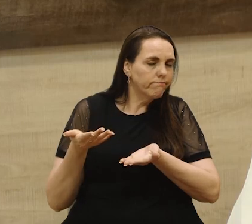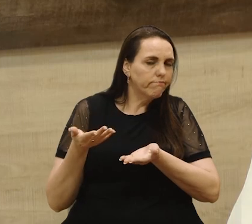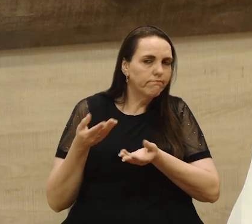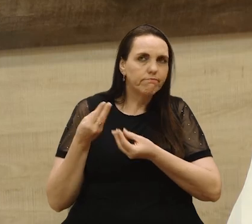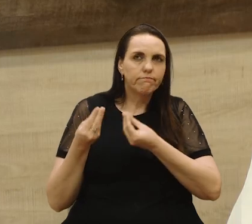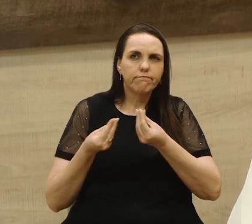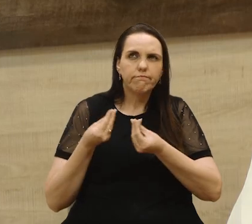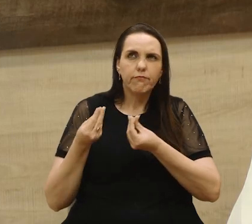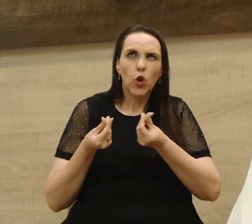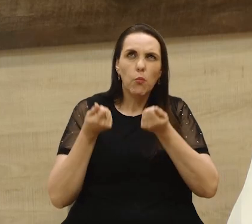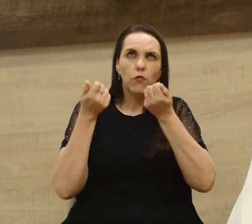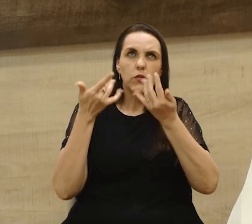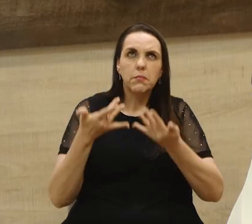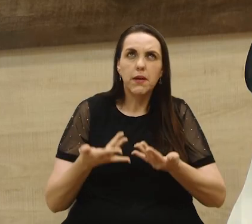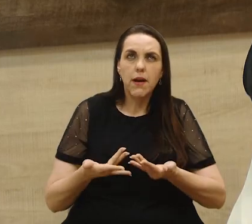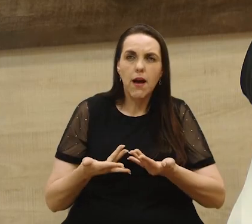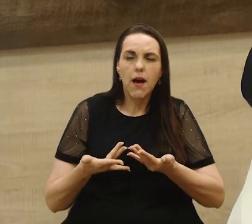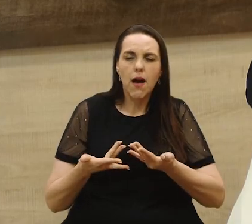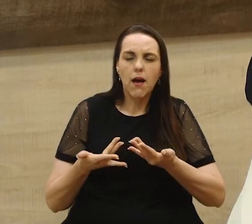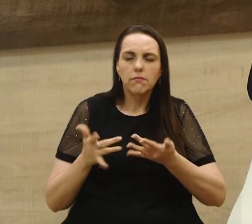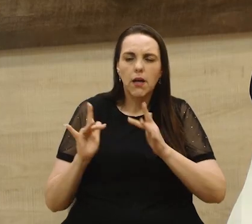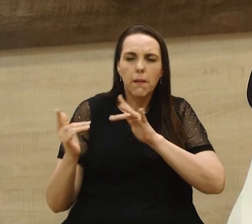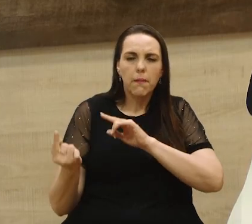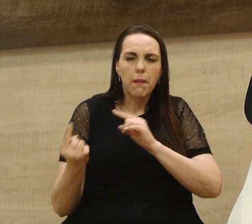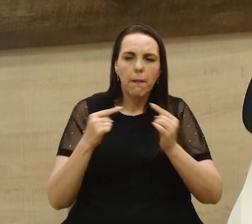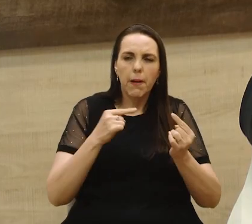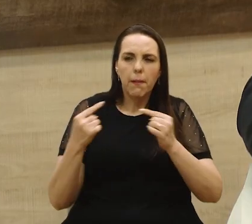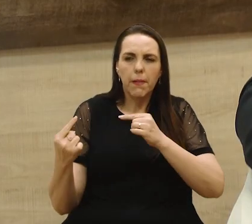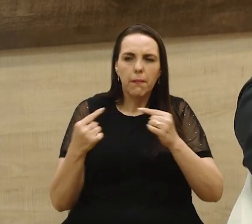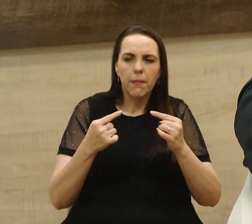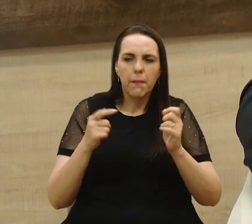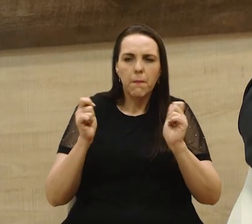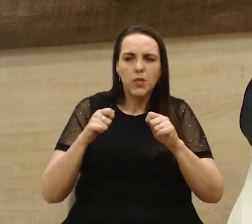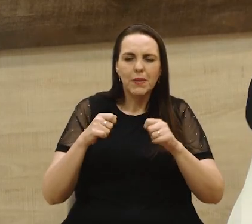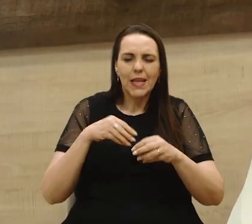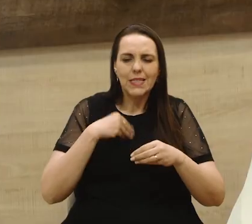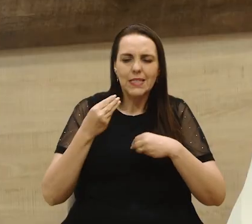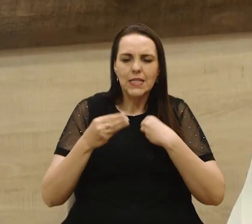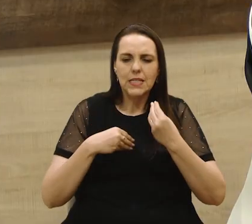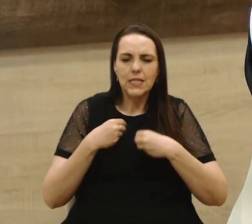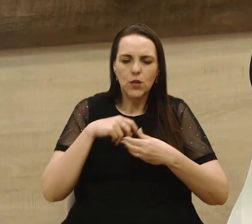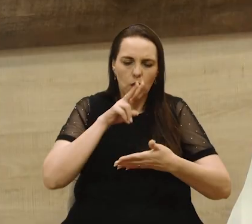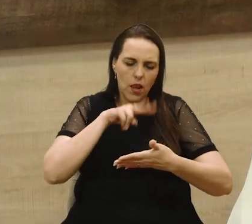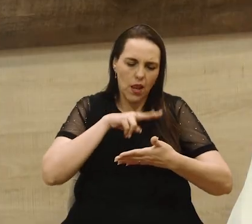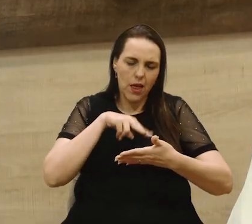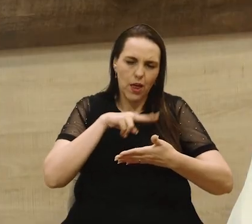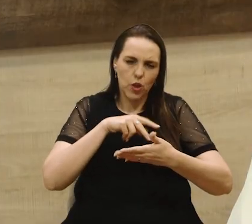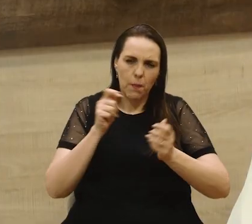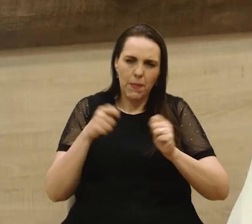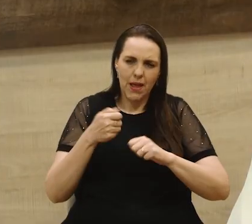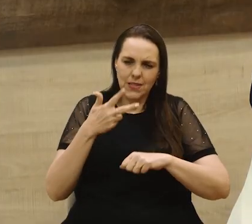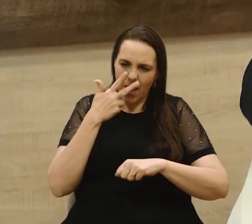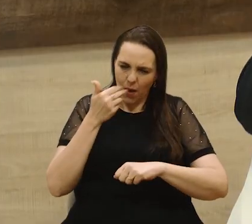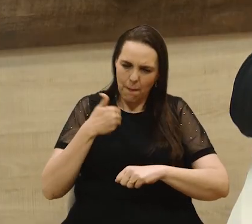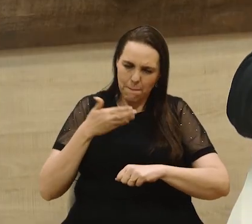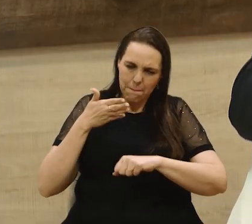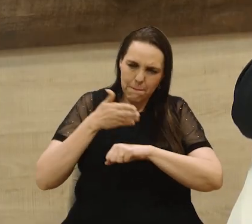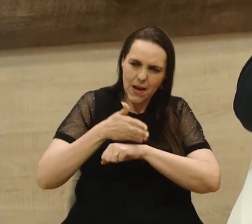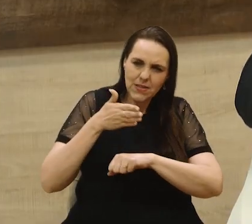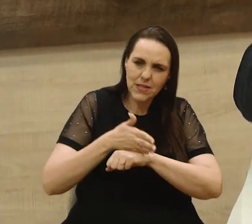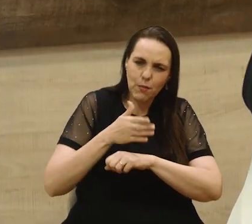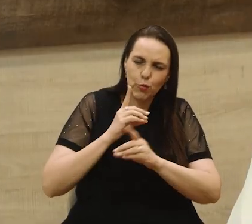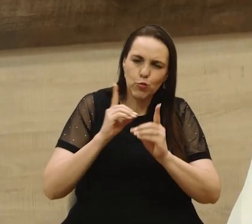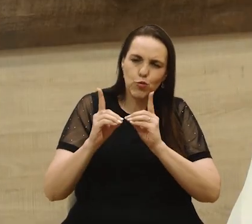é, digamos assim, interlocutores, e que dá a sensação de quem está lendo como se